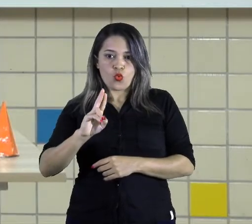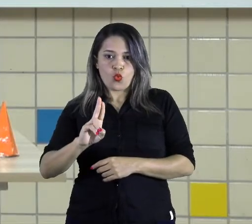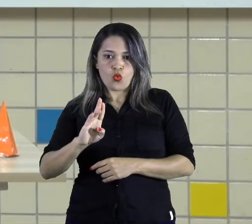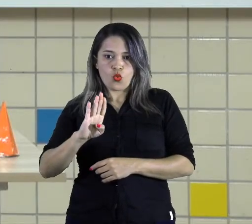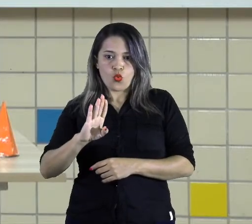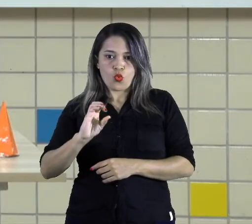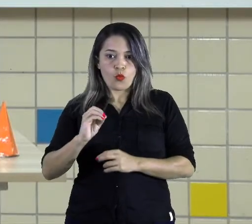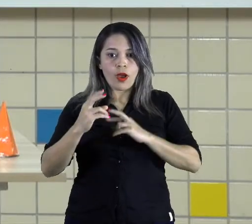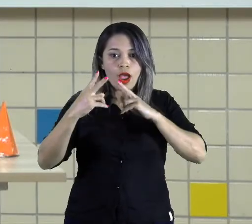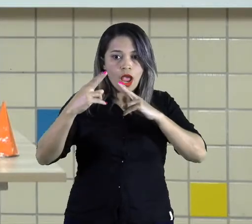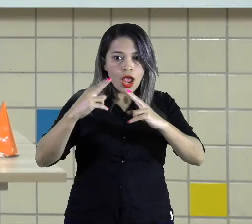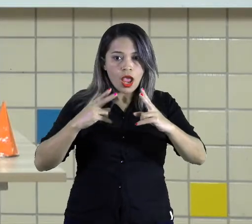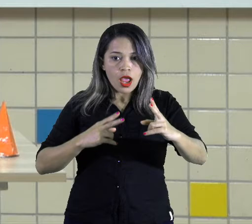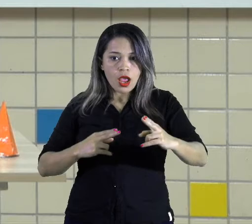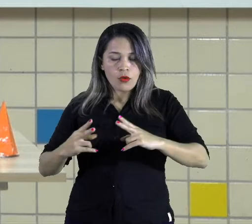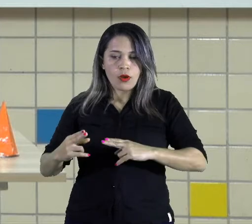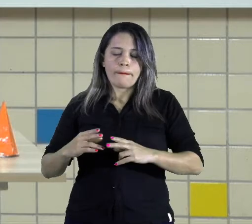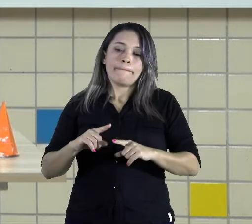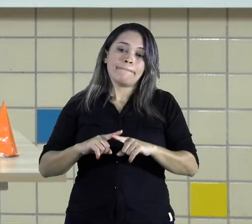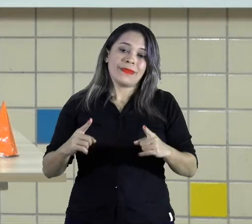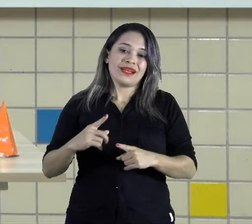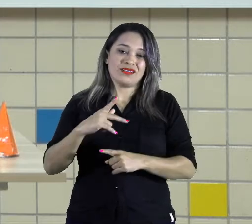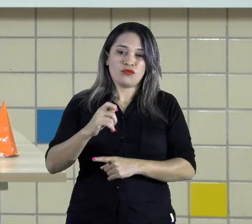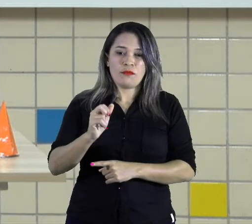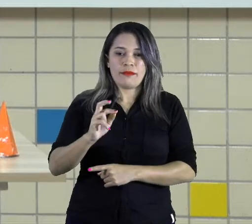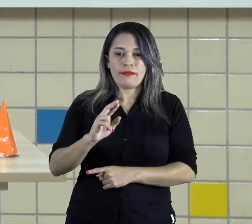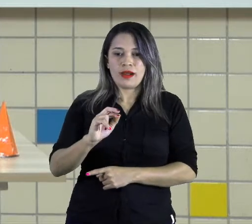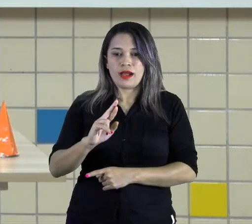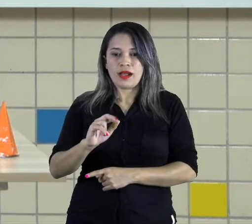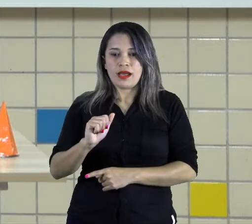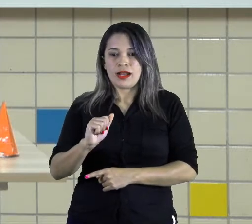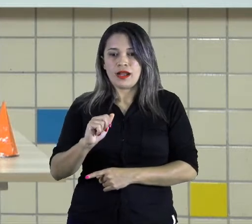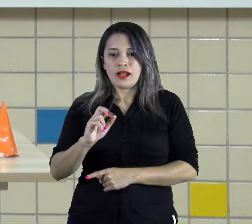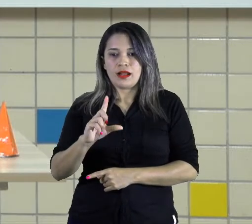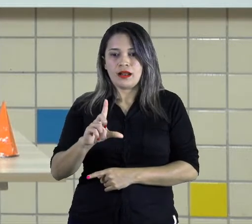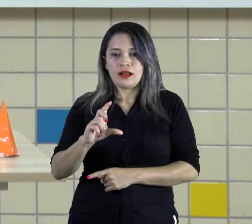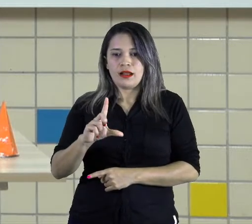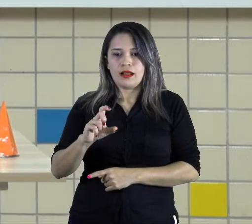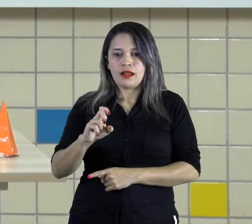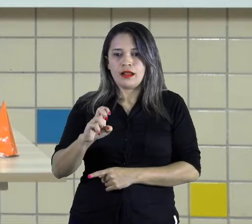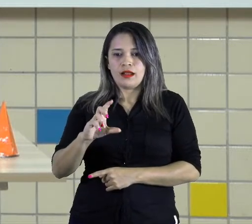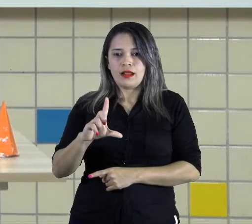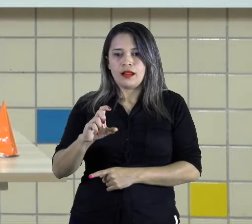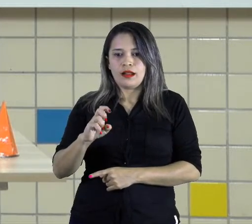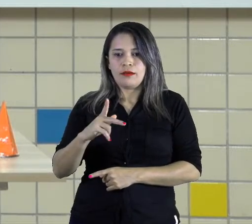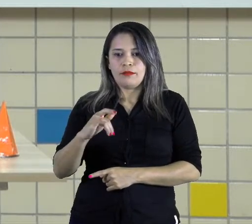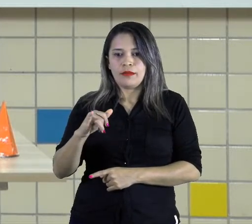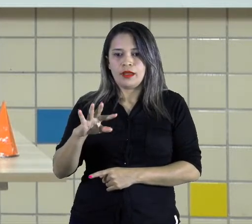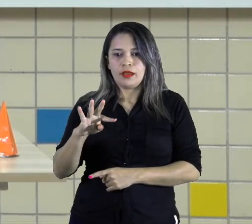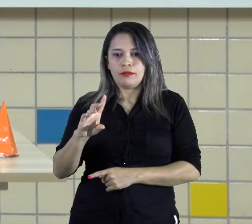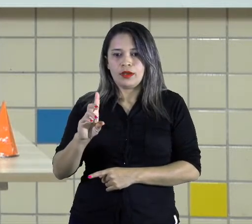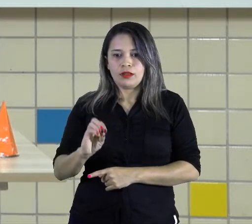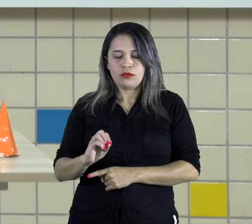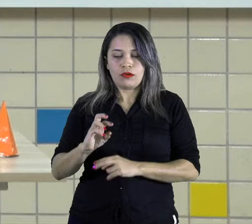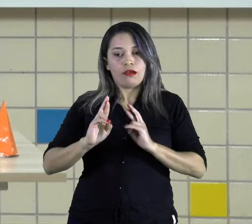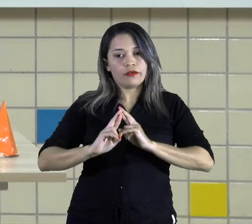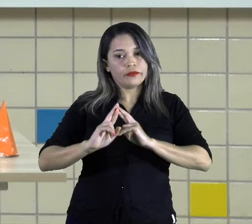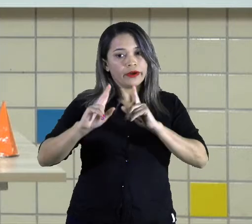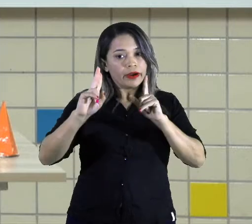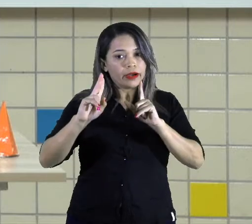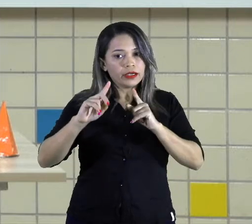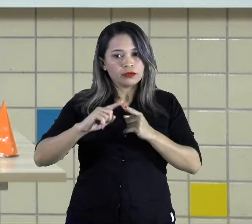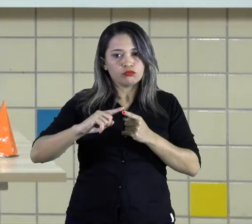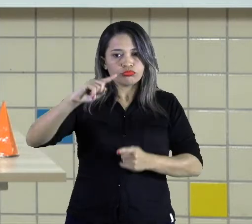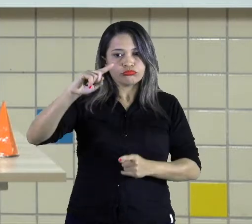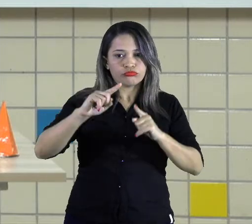iguais, né? Já o paralelepípedo, que é a forma de uma caixinha de leite, ela não é igual, vai ser diferente a largura, a altura do